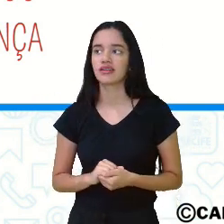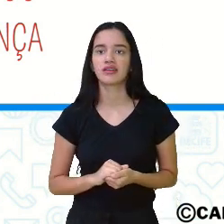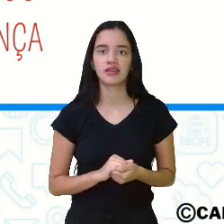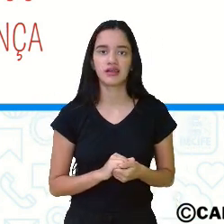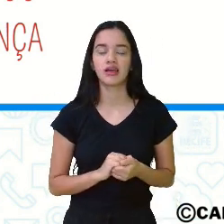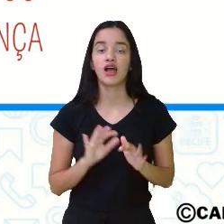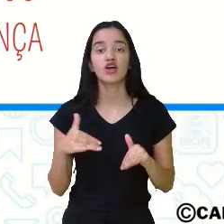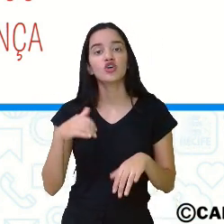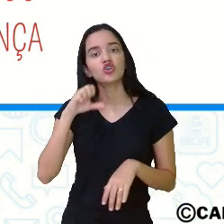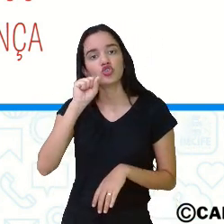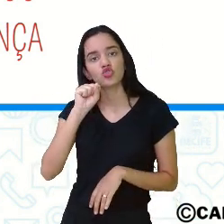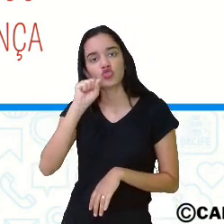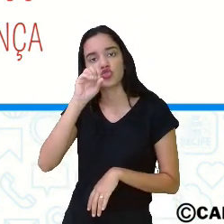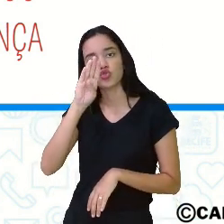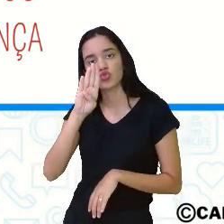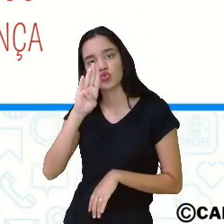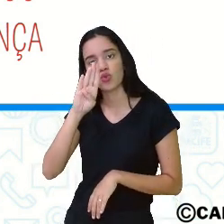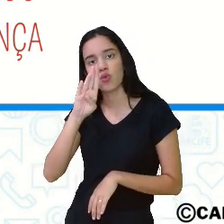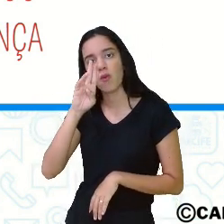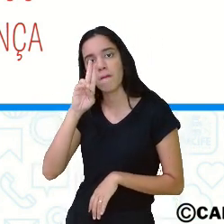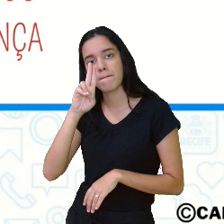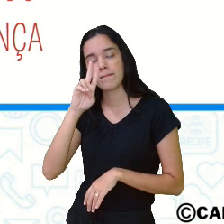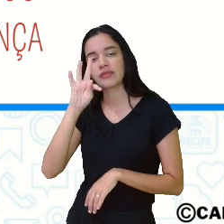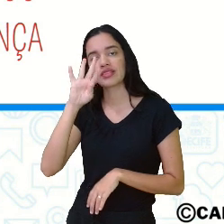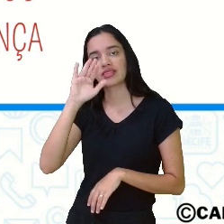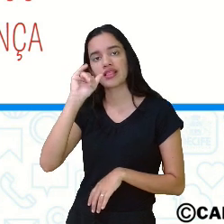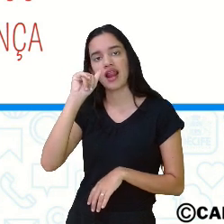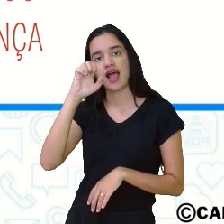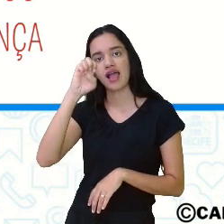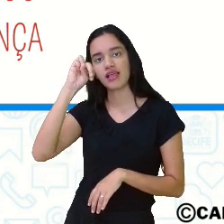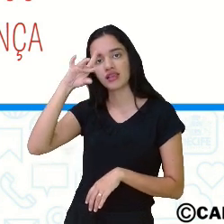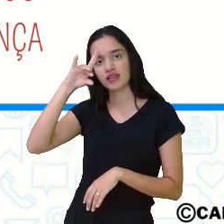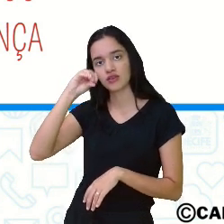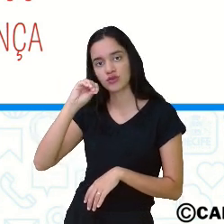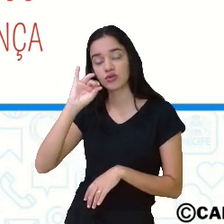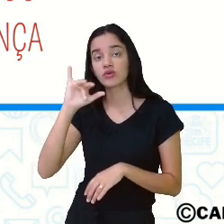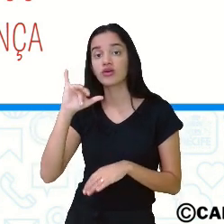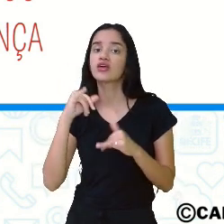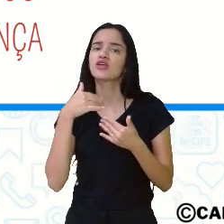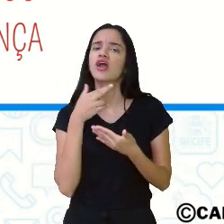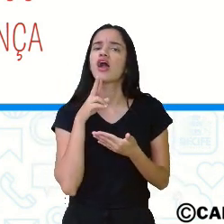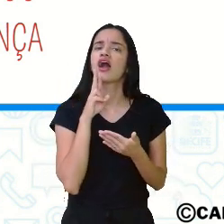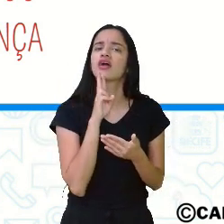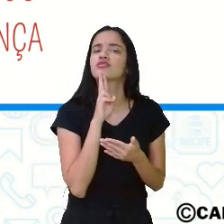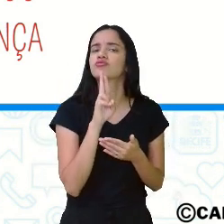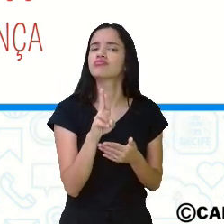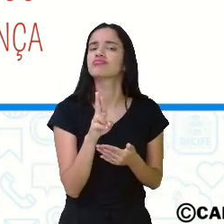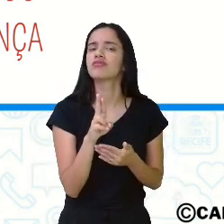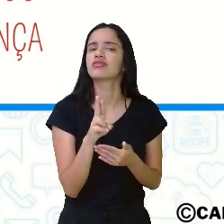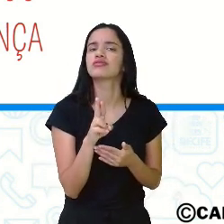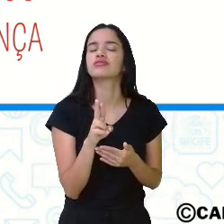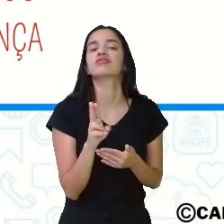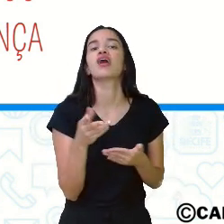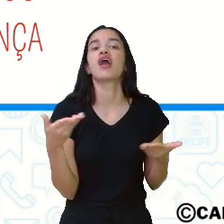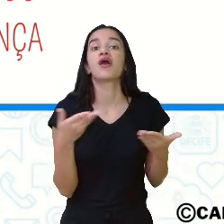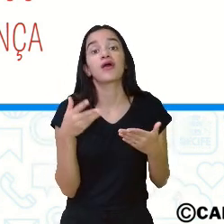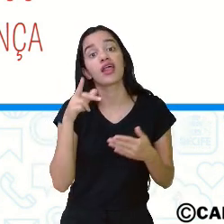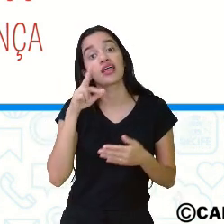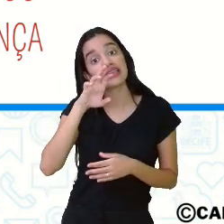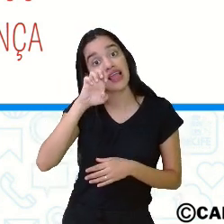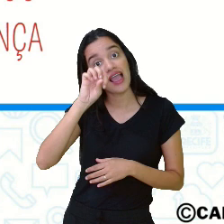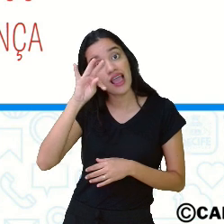né? Subtraindo na segunda linha, que é o 13. E o resultado nós chamamos de resto